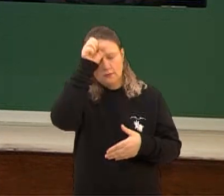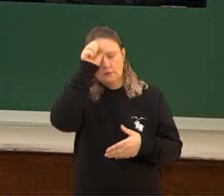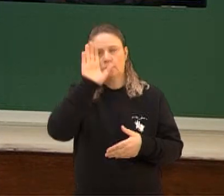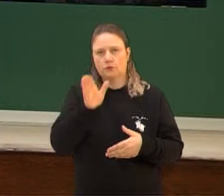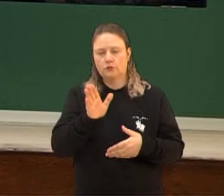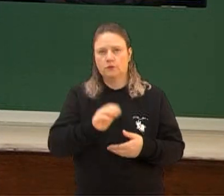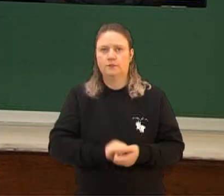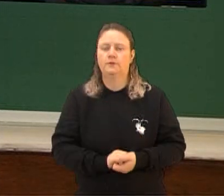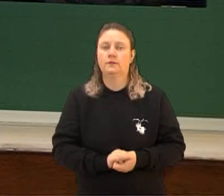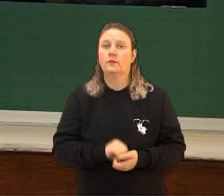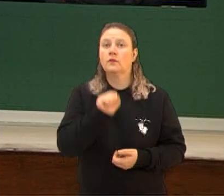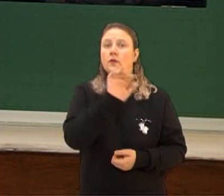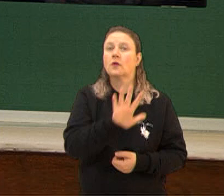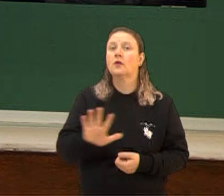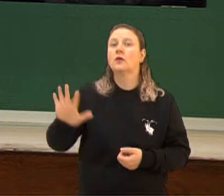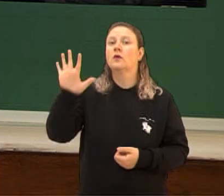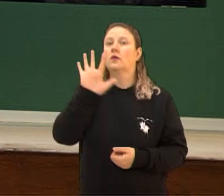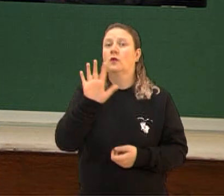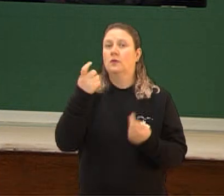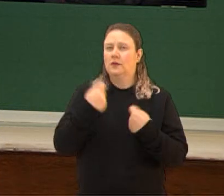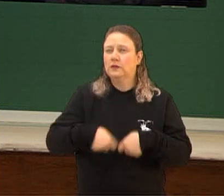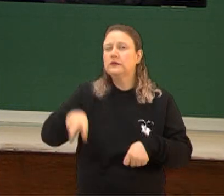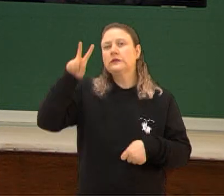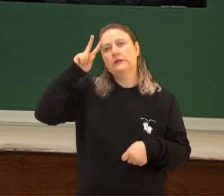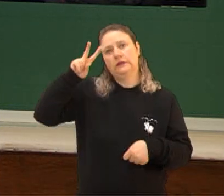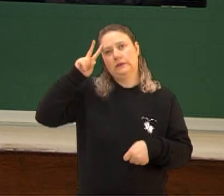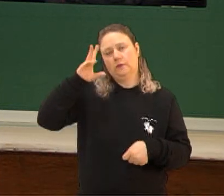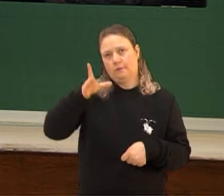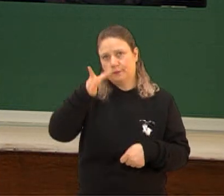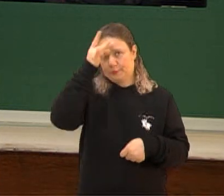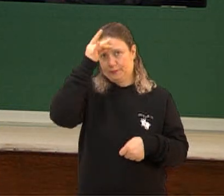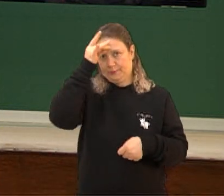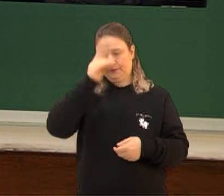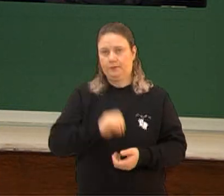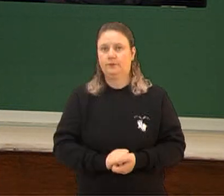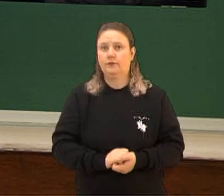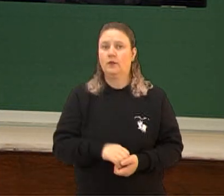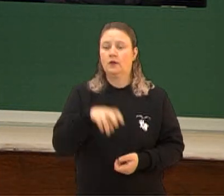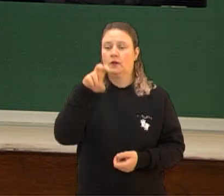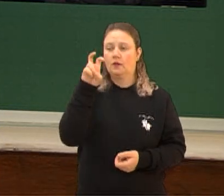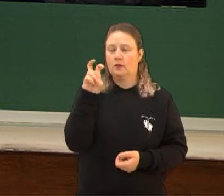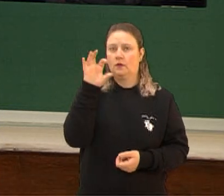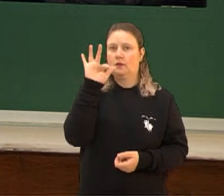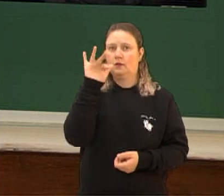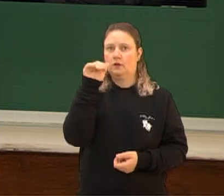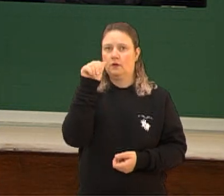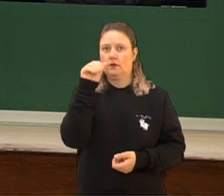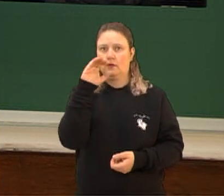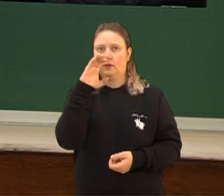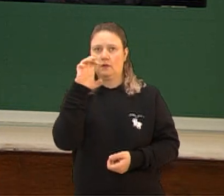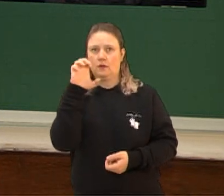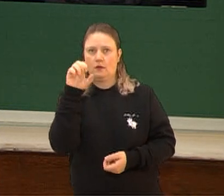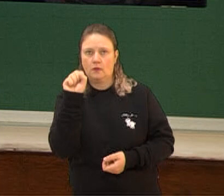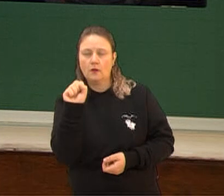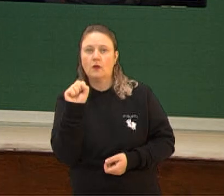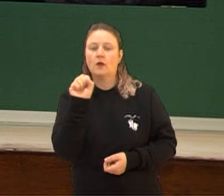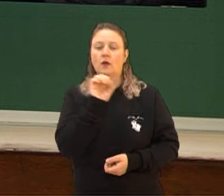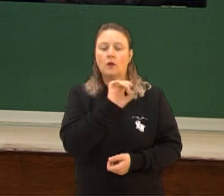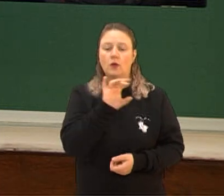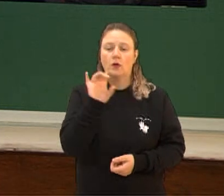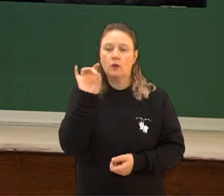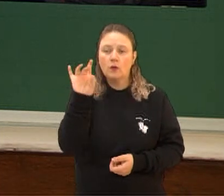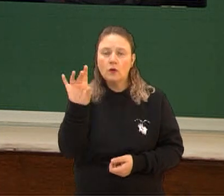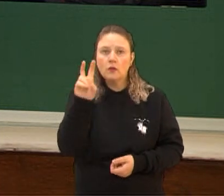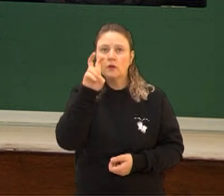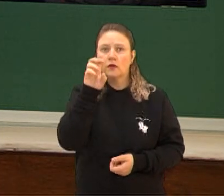das figuras planas. Tem que guardar isso. Então, são 5 faces. Se são 5 faces, cada uma 50 centímetros